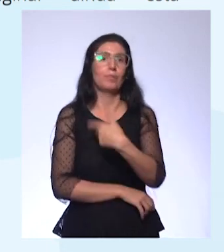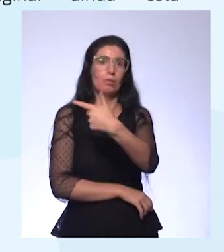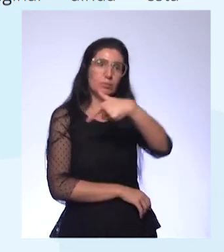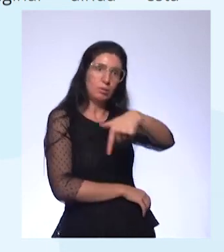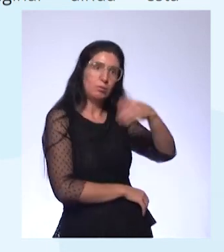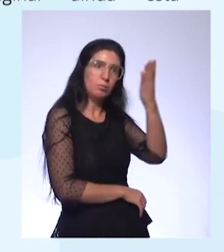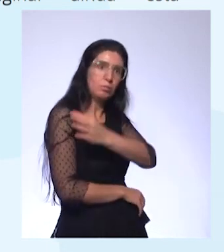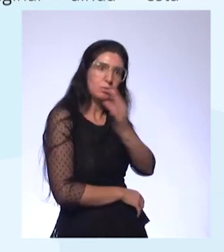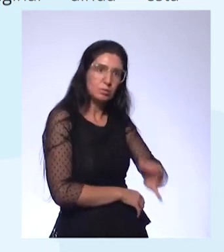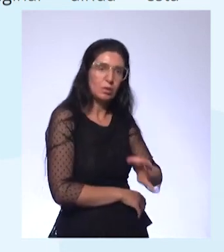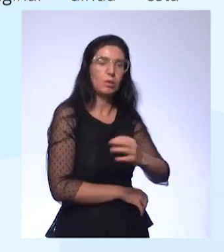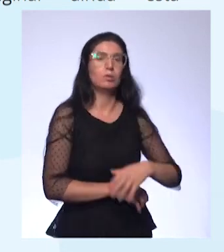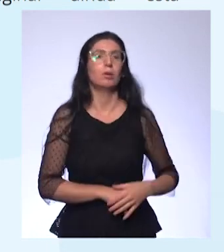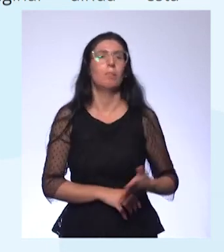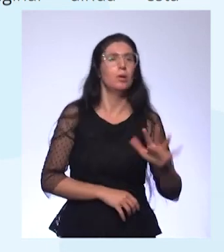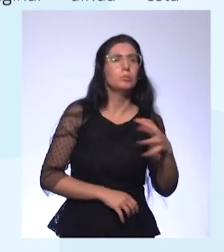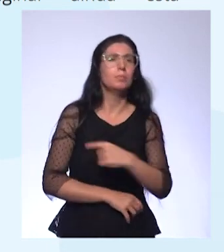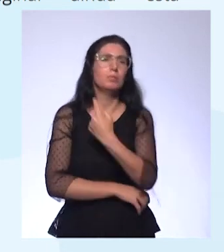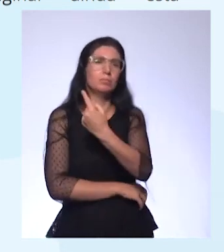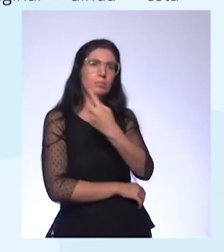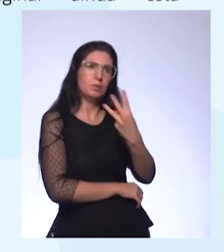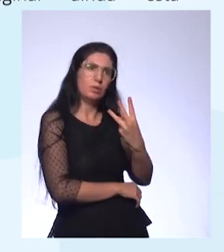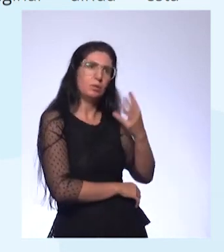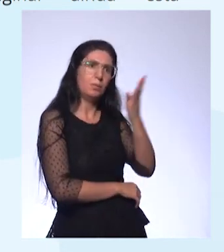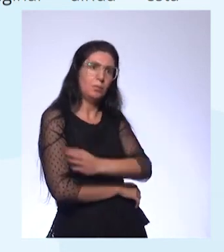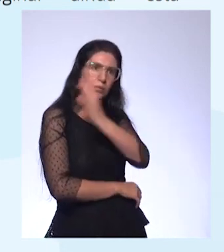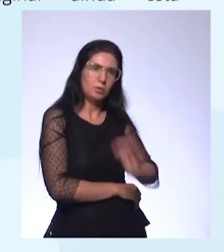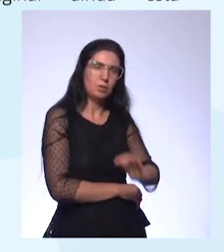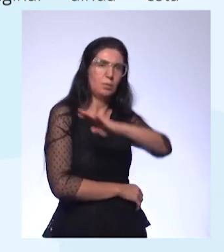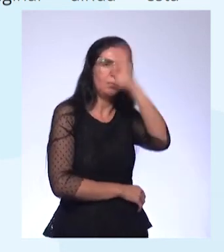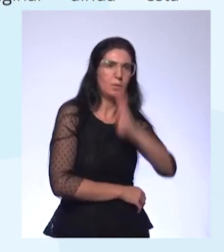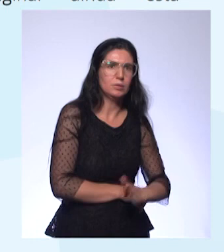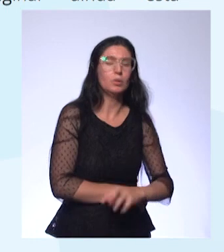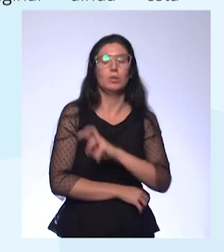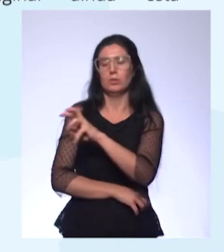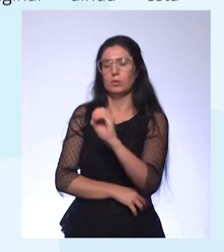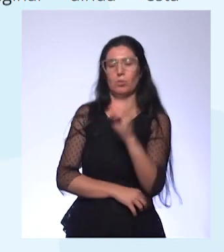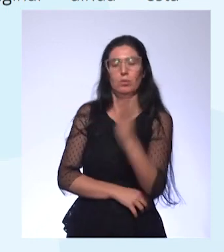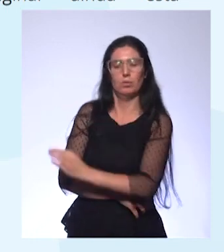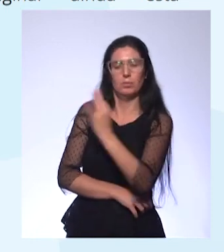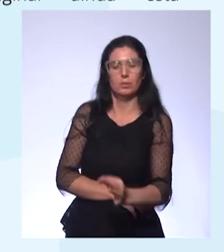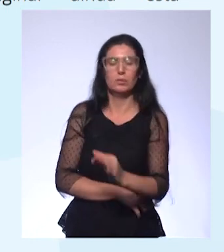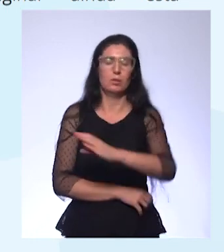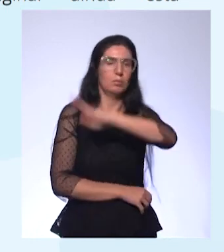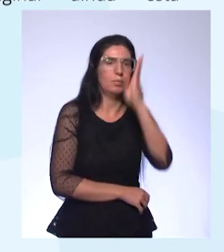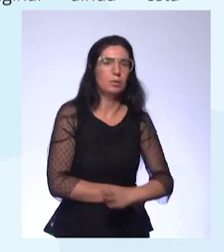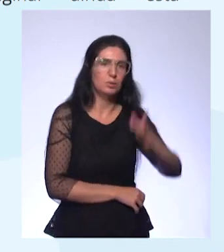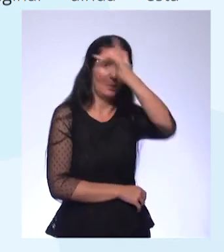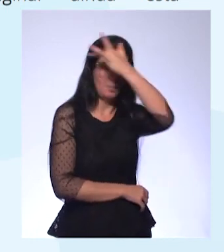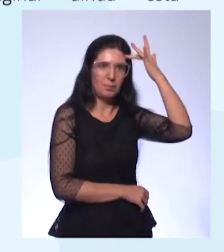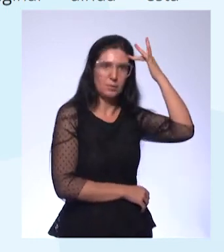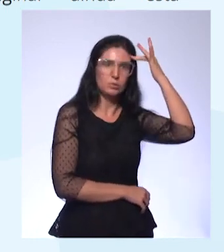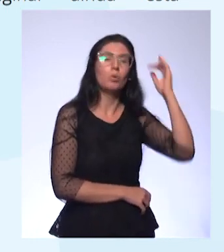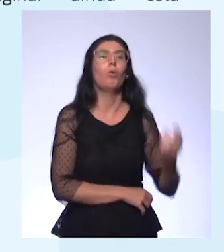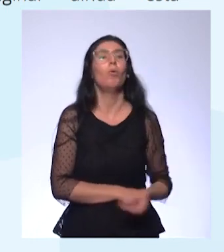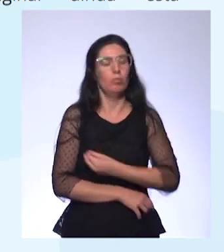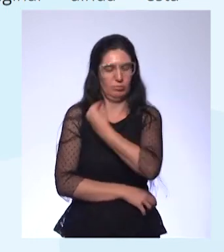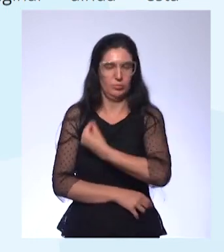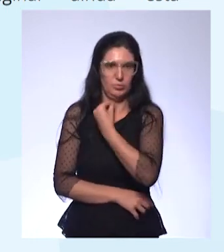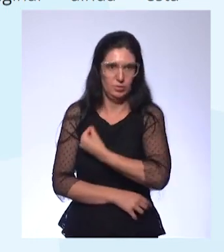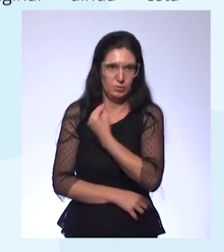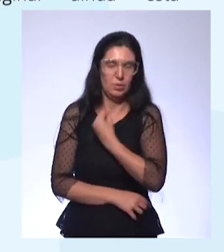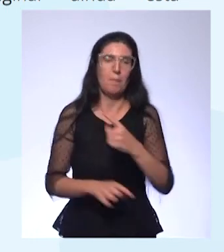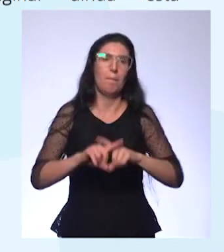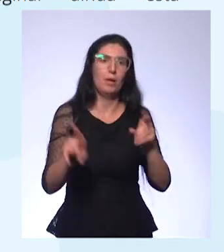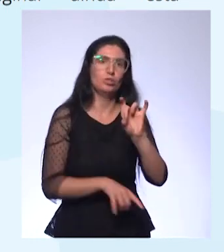original, está em 13% aí do território brasileiro. 50% da população brasileira ocupa esse bioma, né, mas